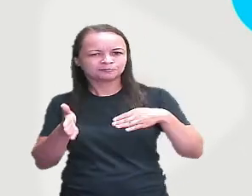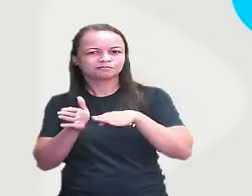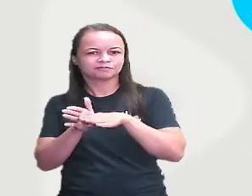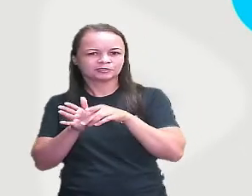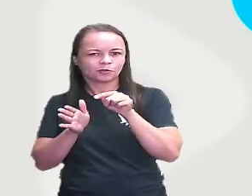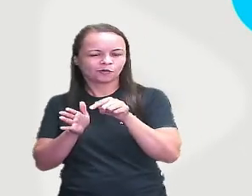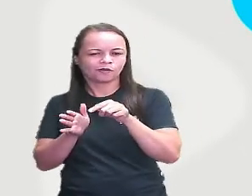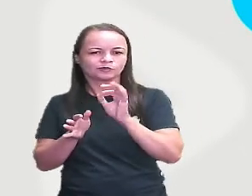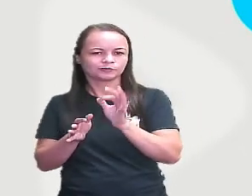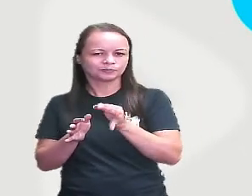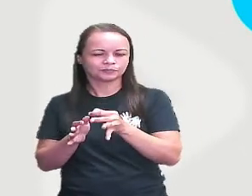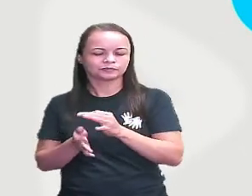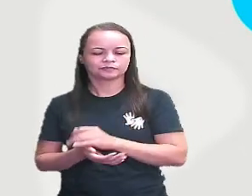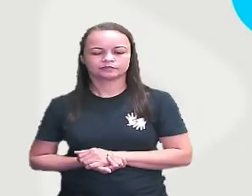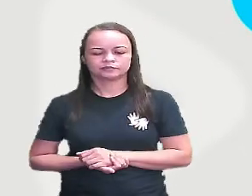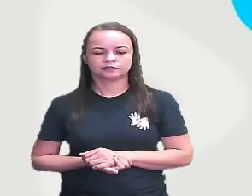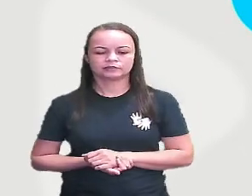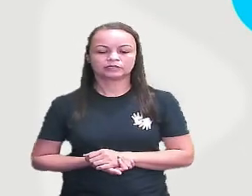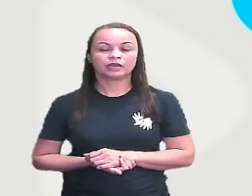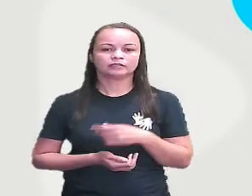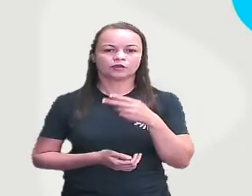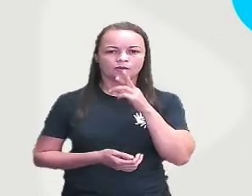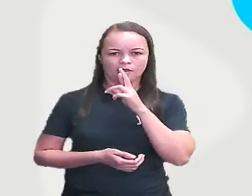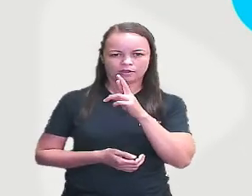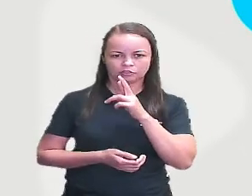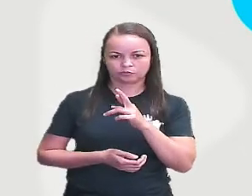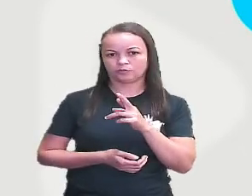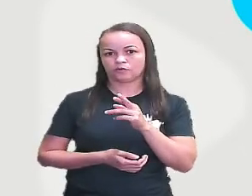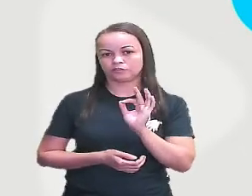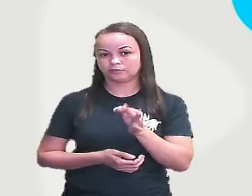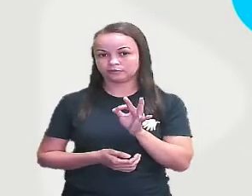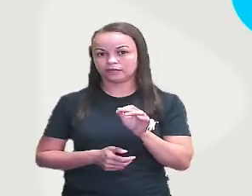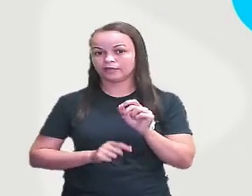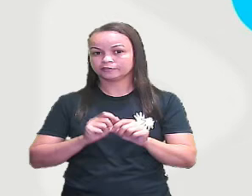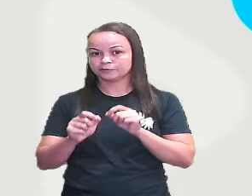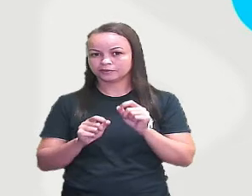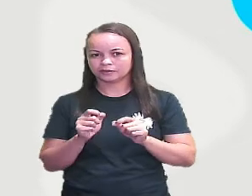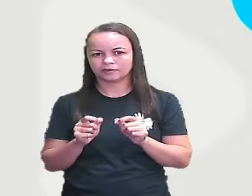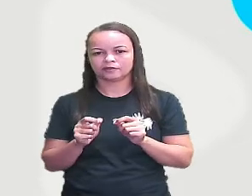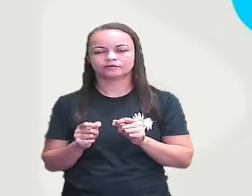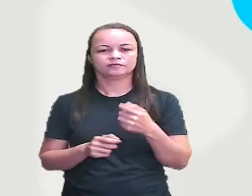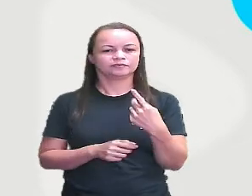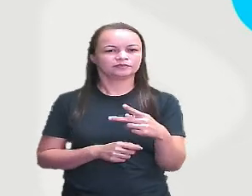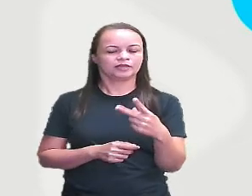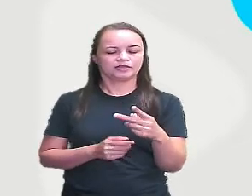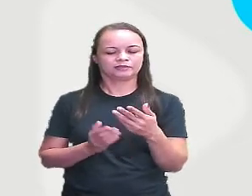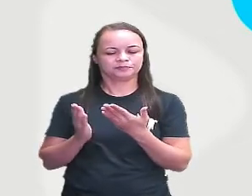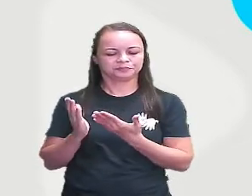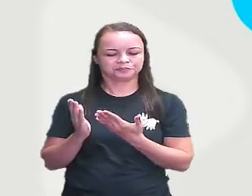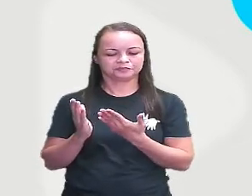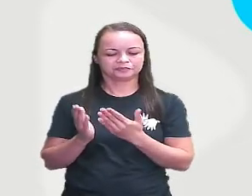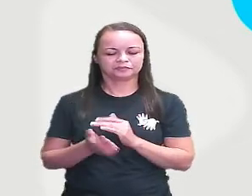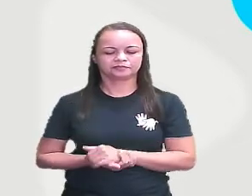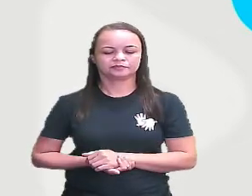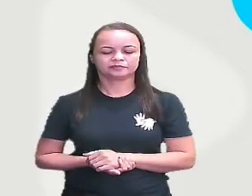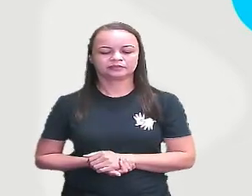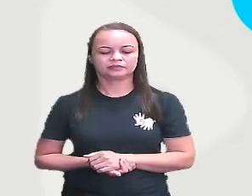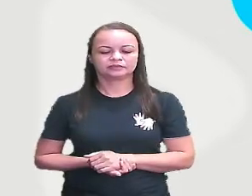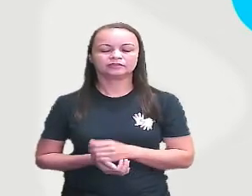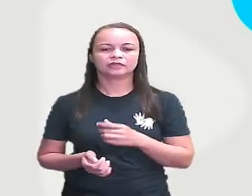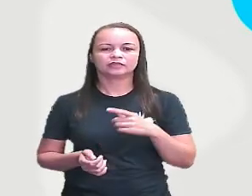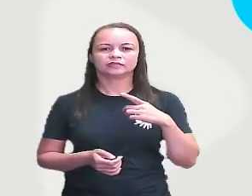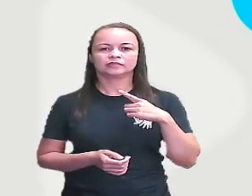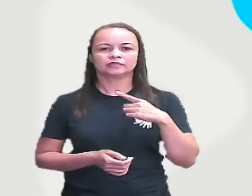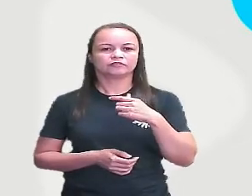centímetros. Então, a nossa resposta correta vai ser essa daqui, olha. Ela vai